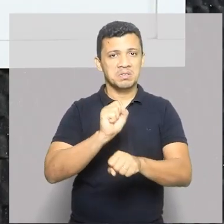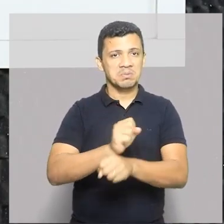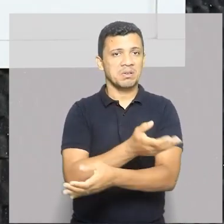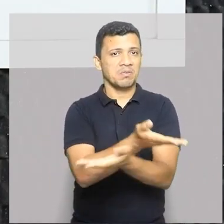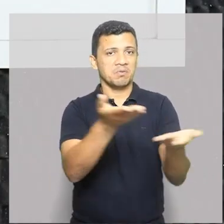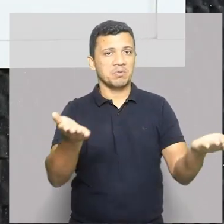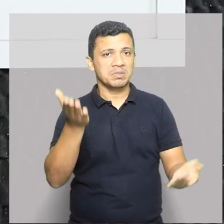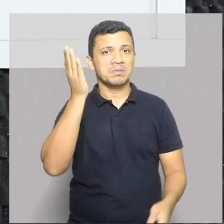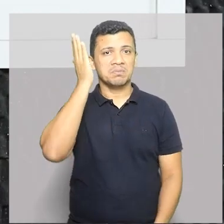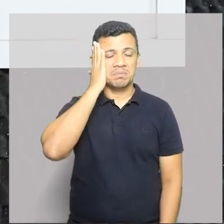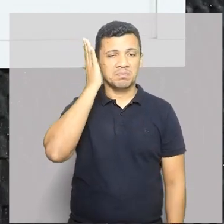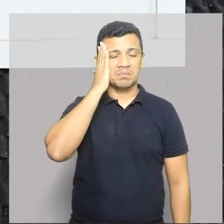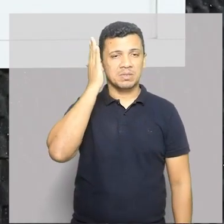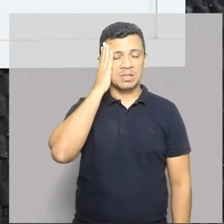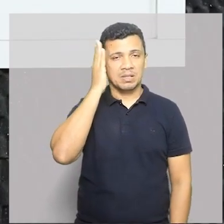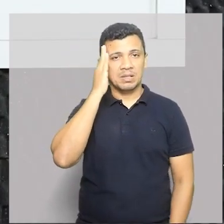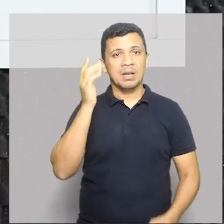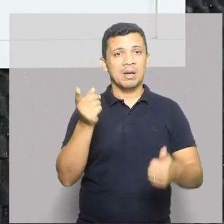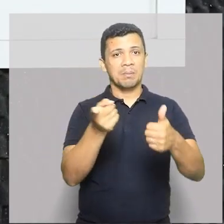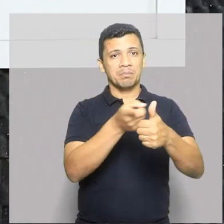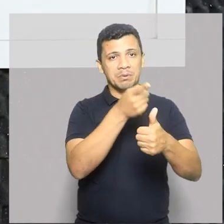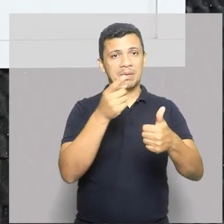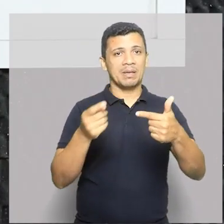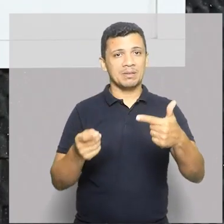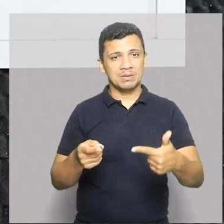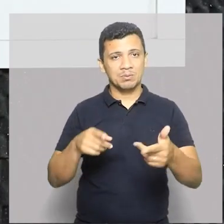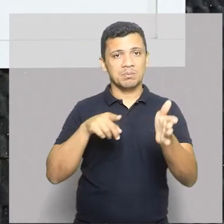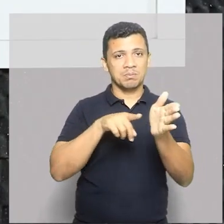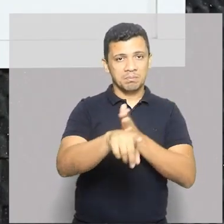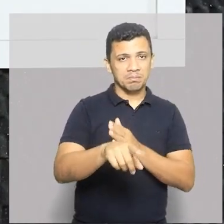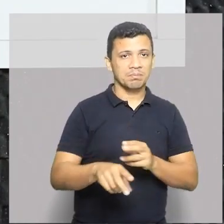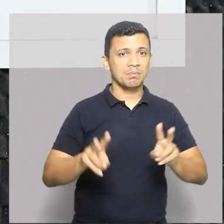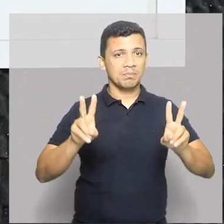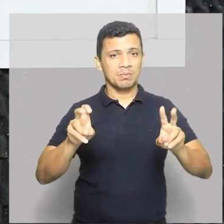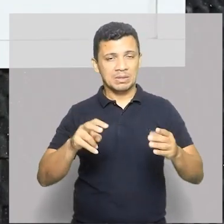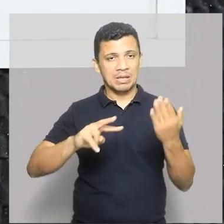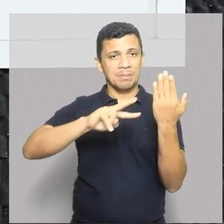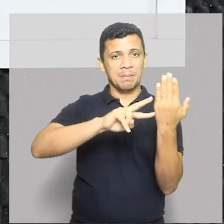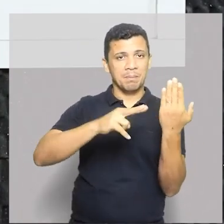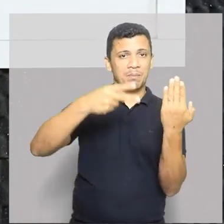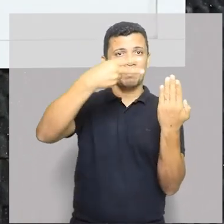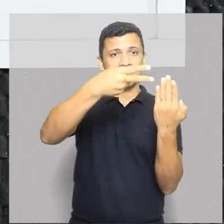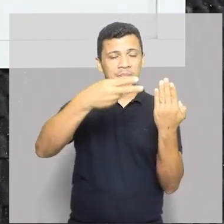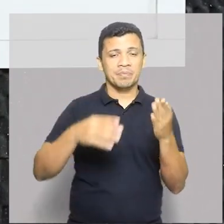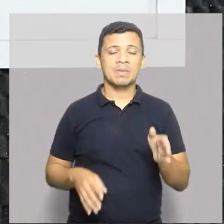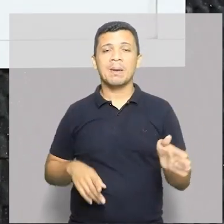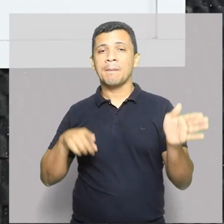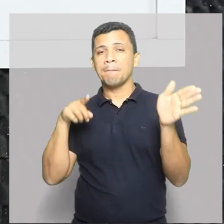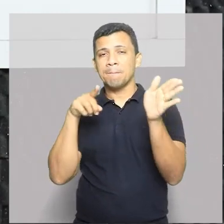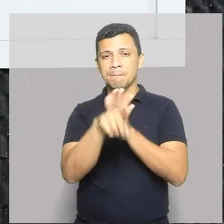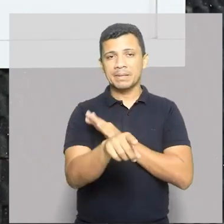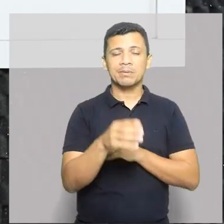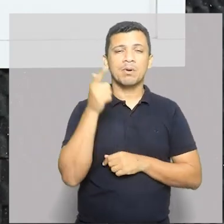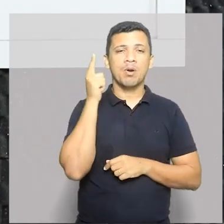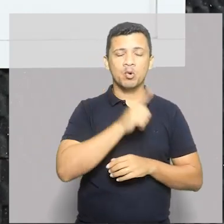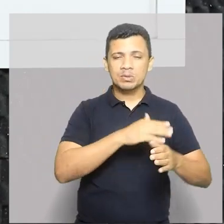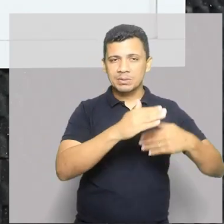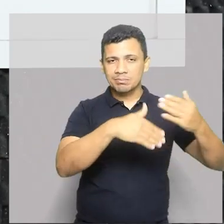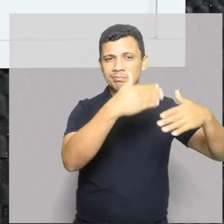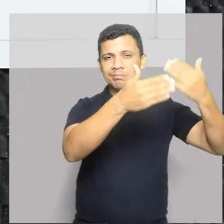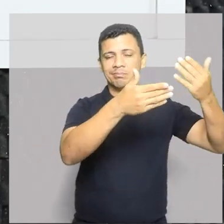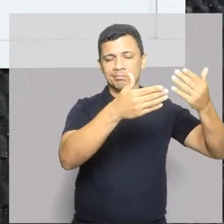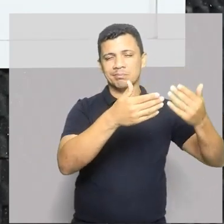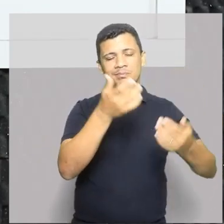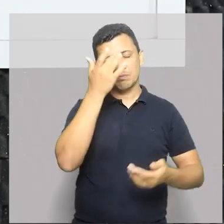entendido essas duas questões que trabalham exatamente com o tópico de potência. São questões que vocês vão conseguir aí desenvolver tranquilamente, como